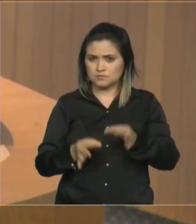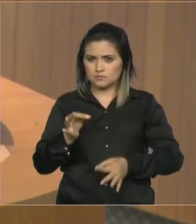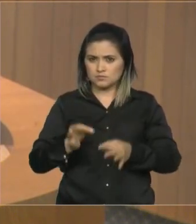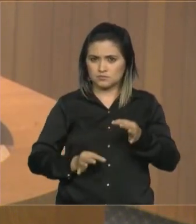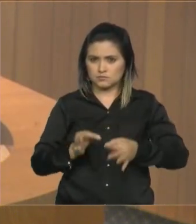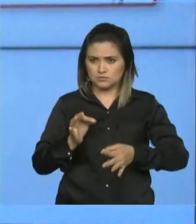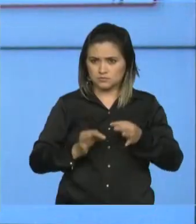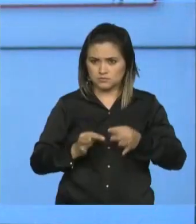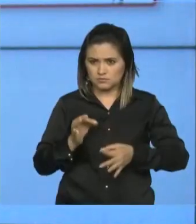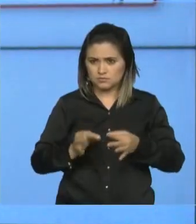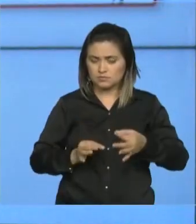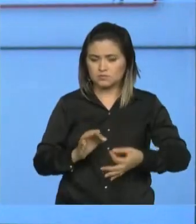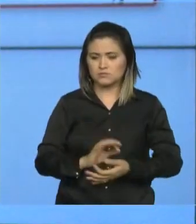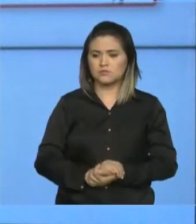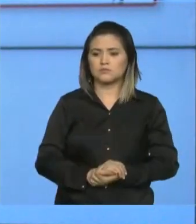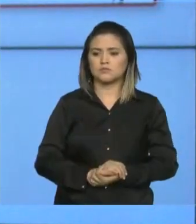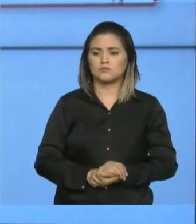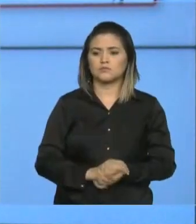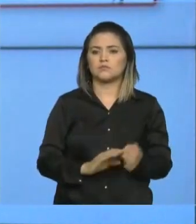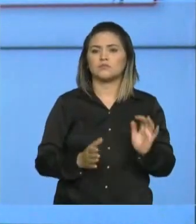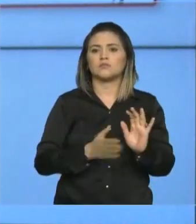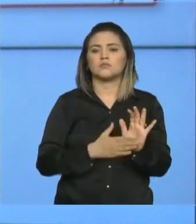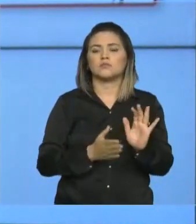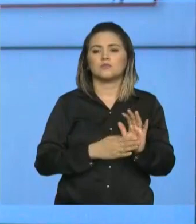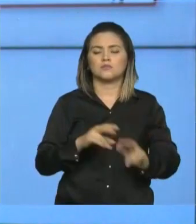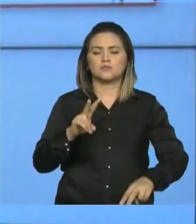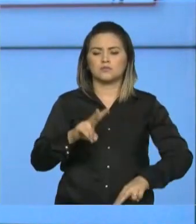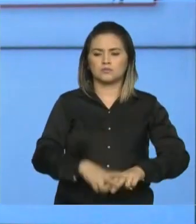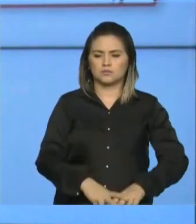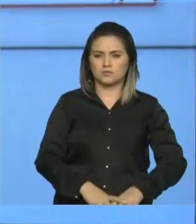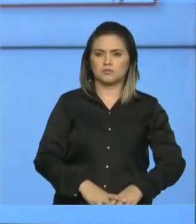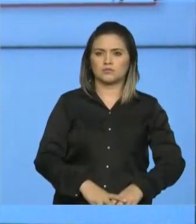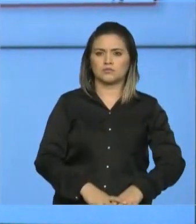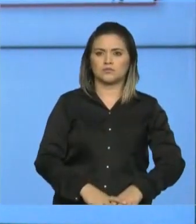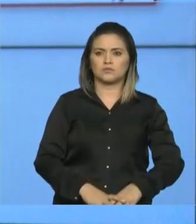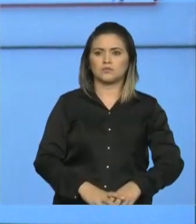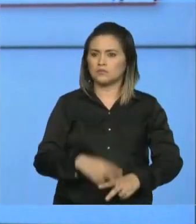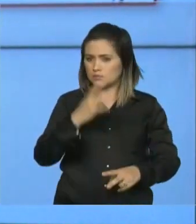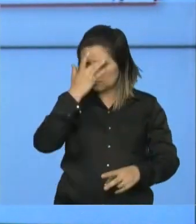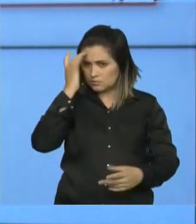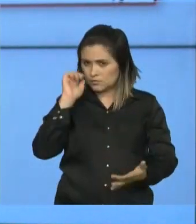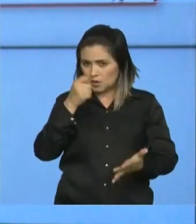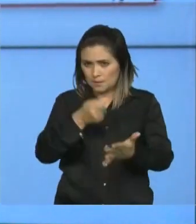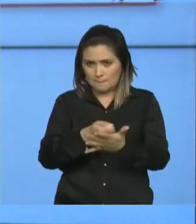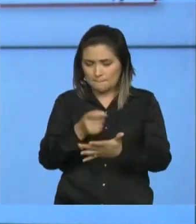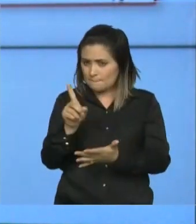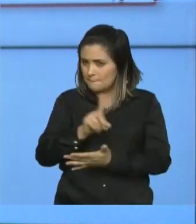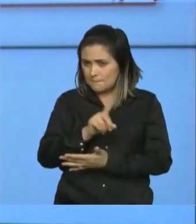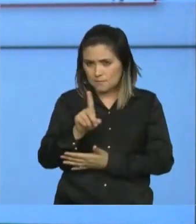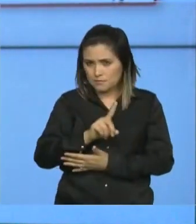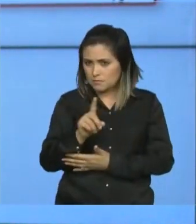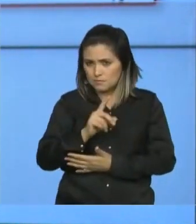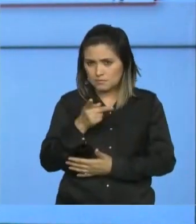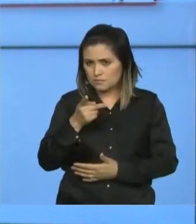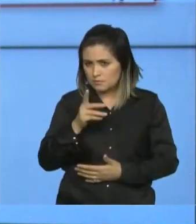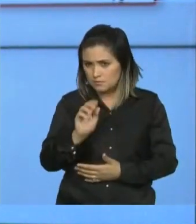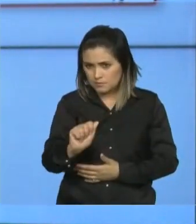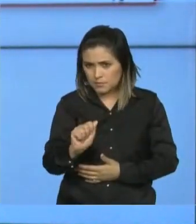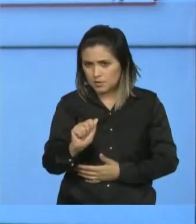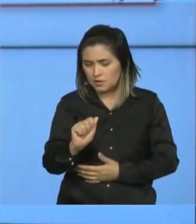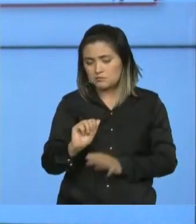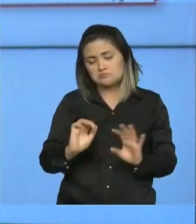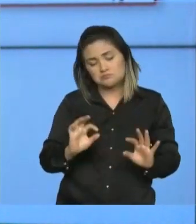Grande, indicando a prisão do devedor da pensão alimentícia. Óbvio, não